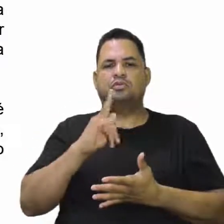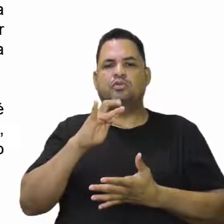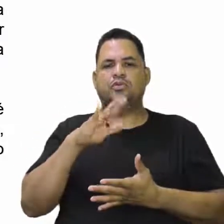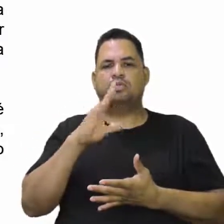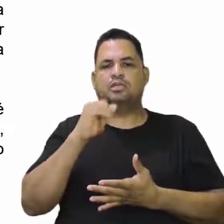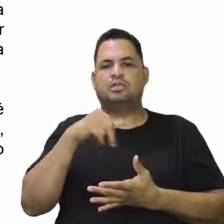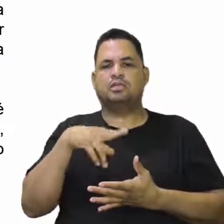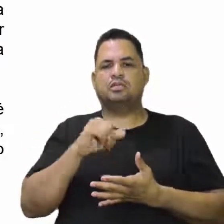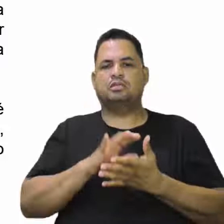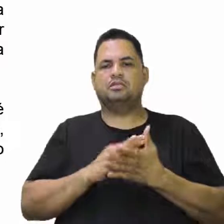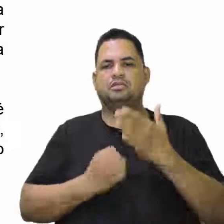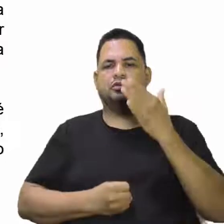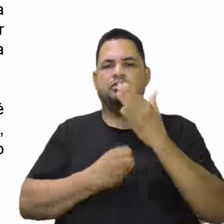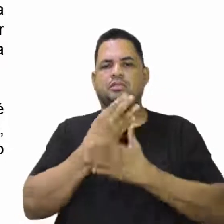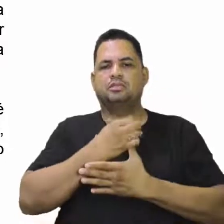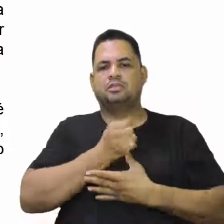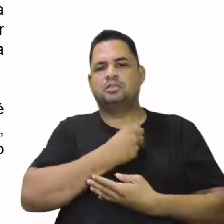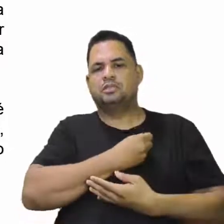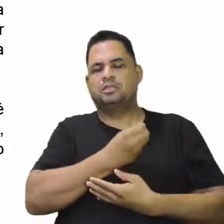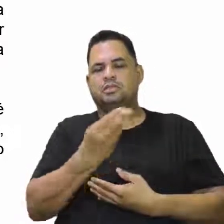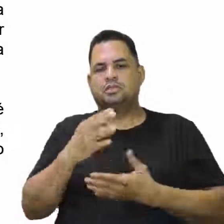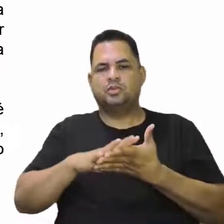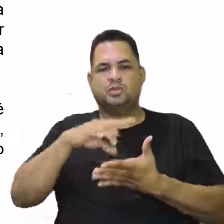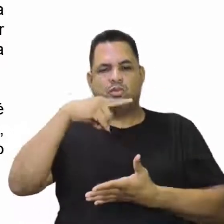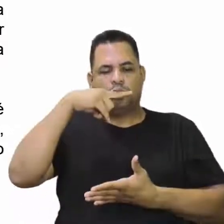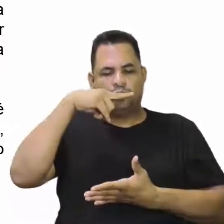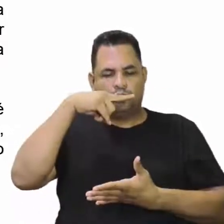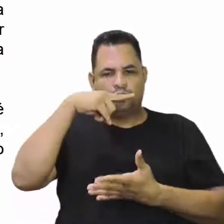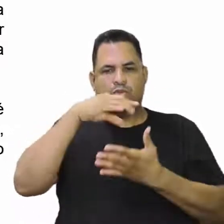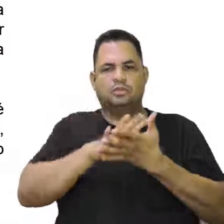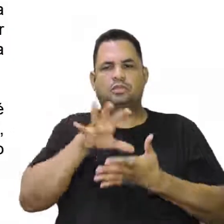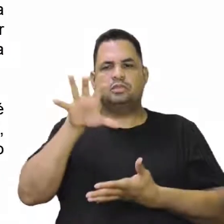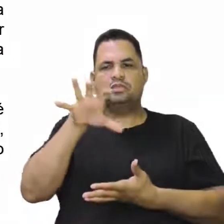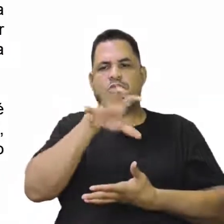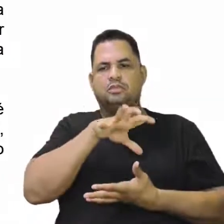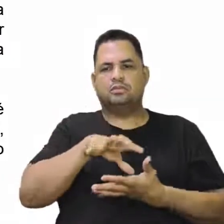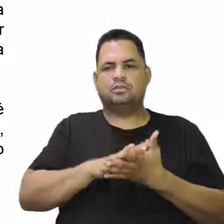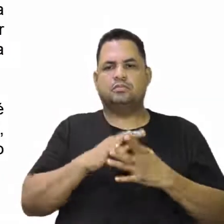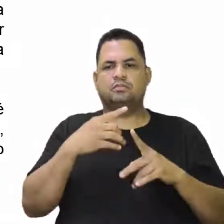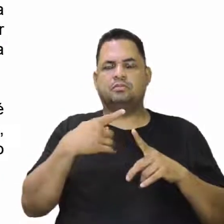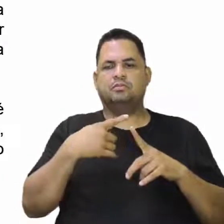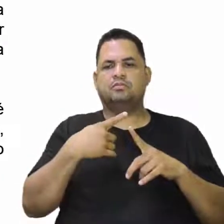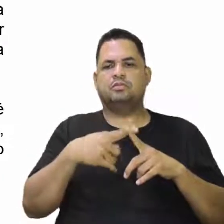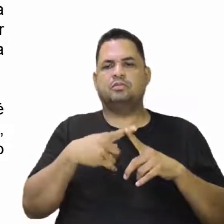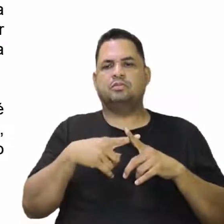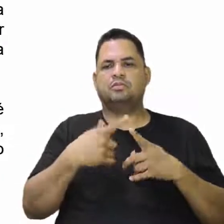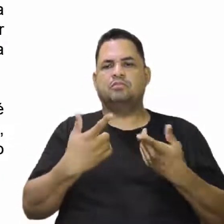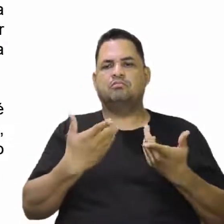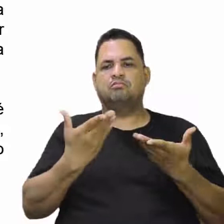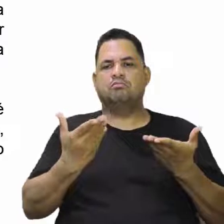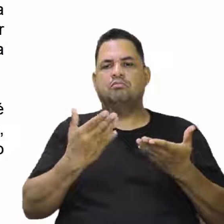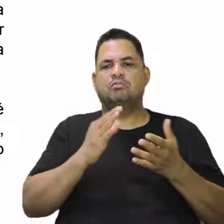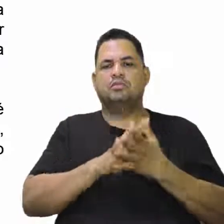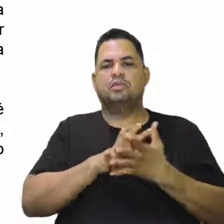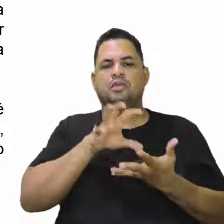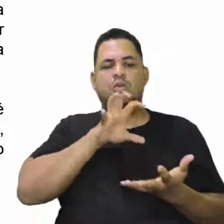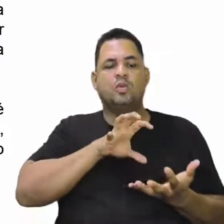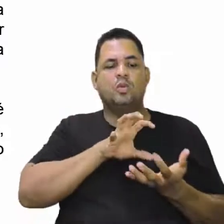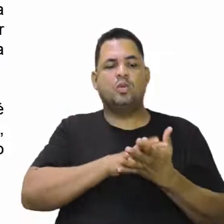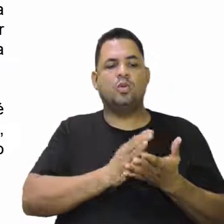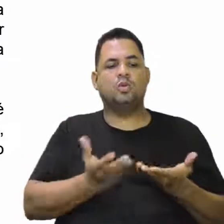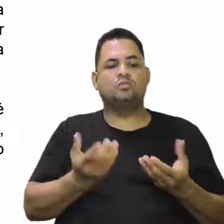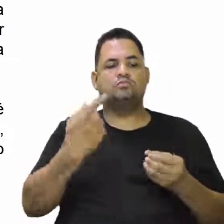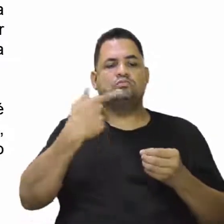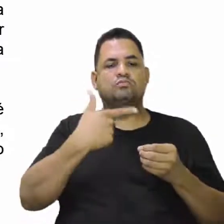se deu origem pela quantidade de cana-de-açúcar na região. Por quê? Porque fica localizada em